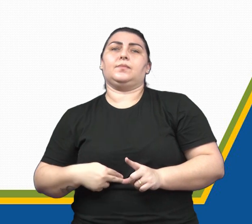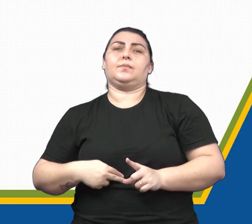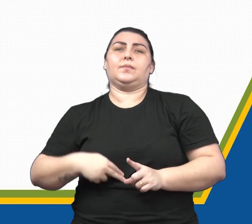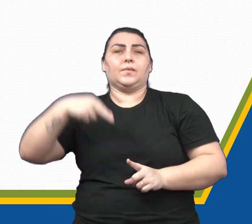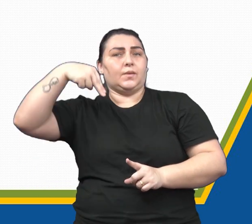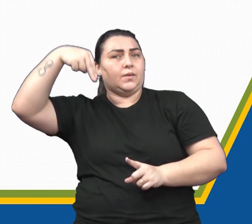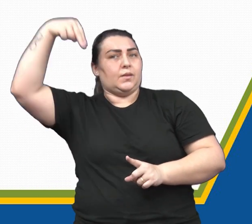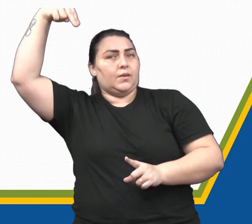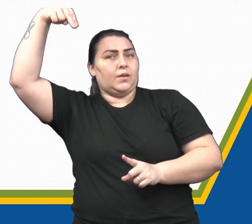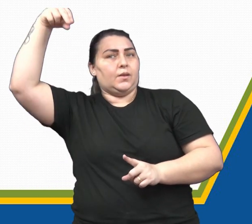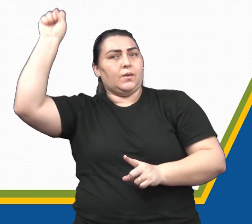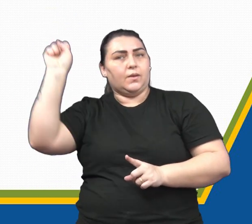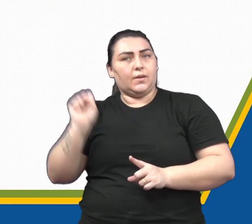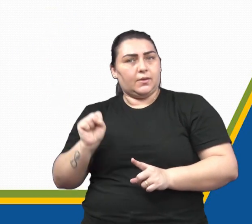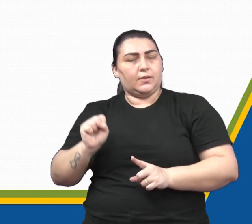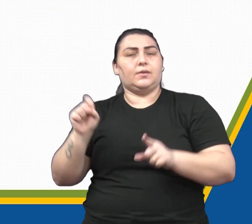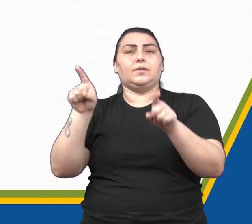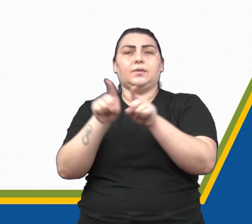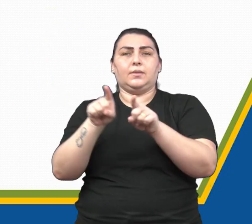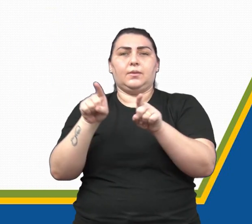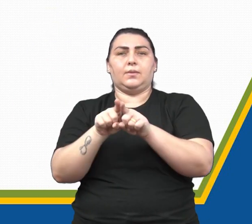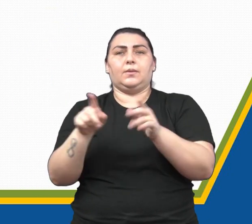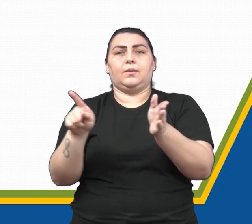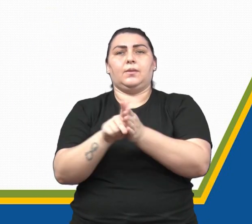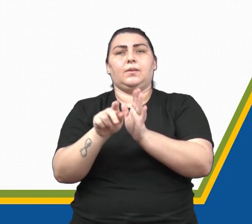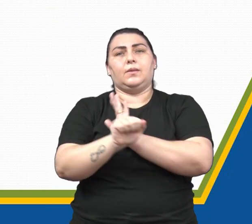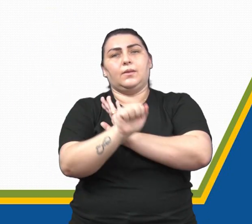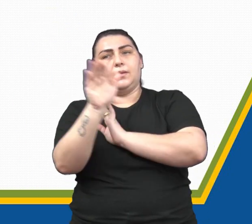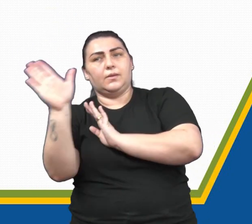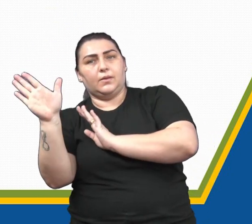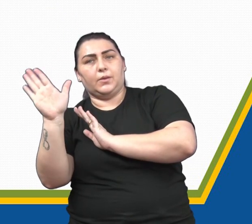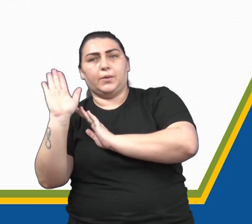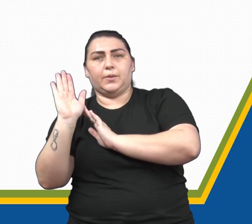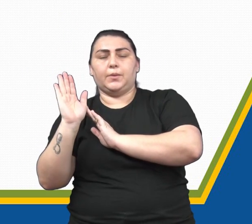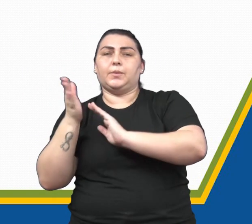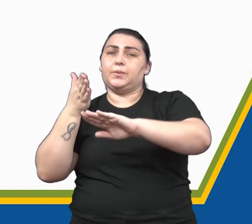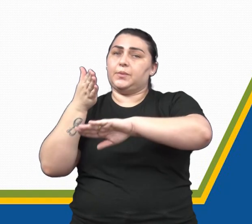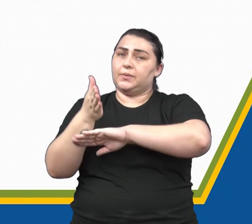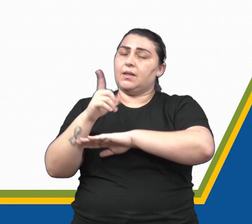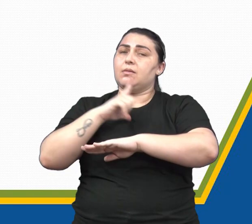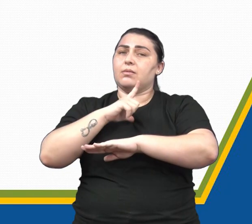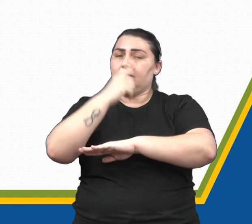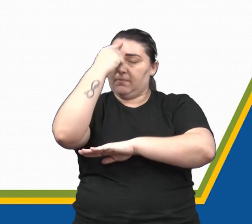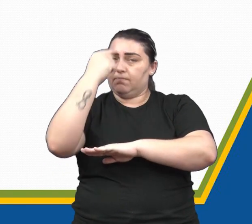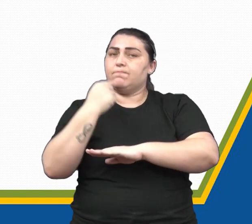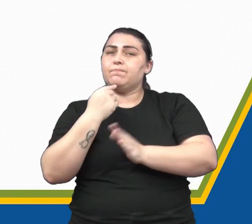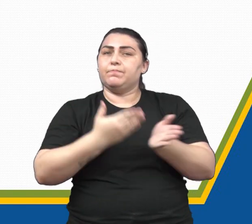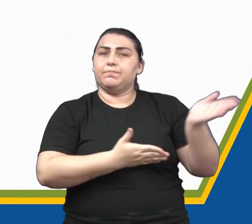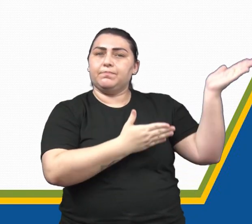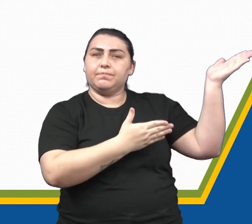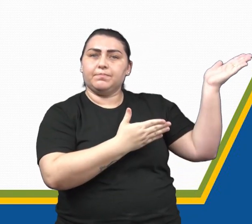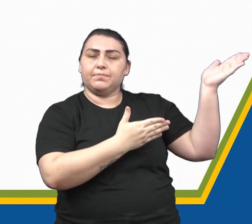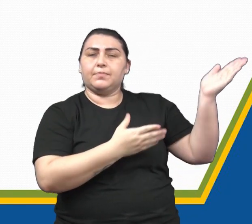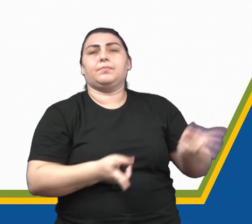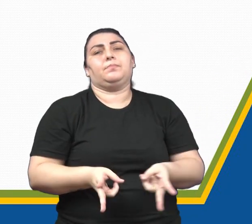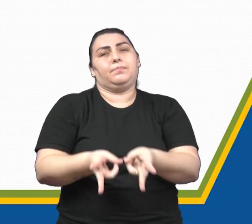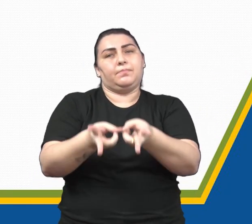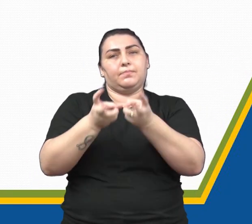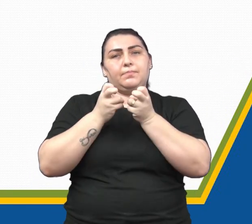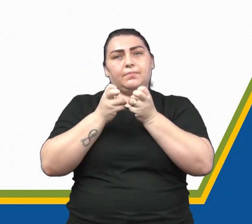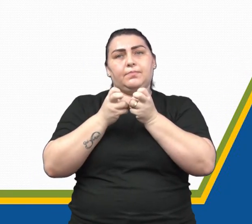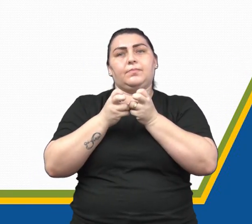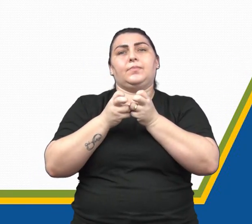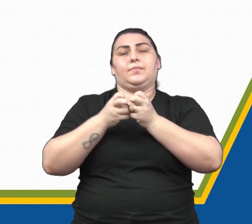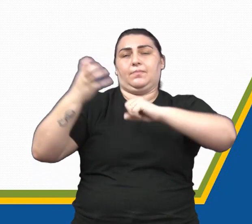parte noroeste também da Ásia, ok? Avançando, nós temos aqui as imagens, vocês podem perceber que são campos